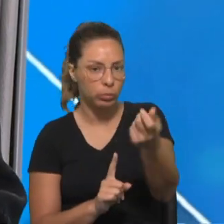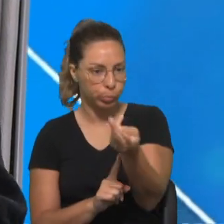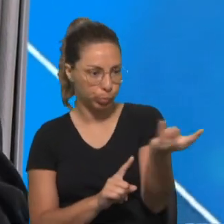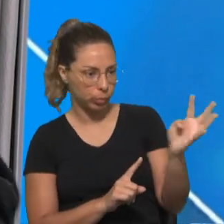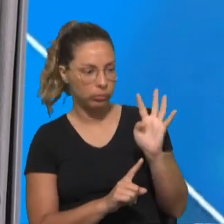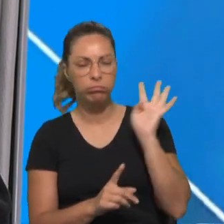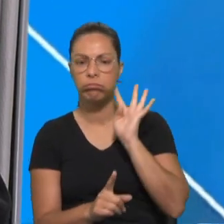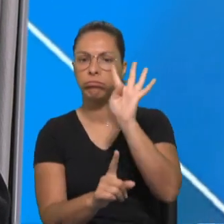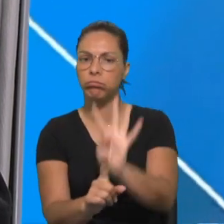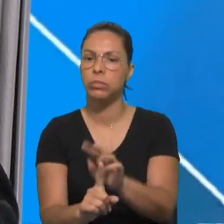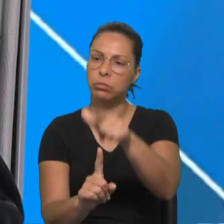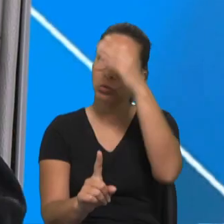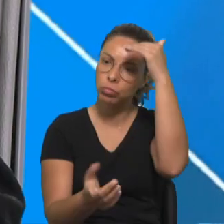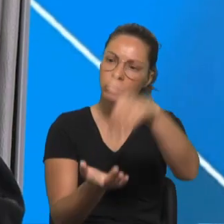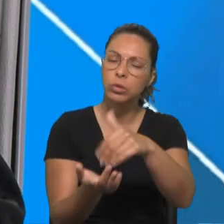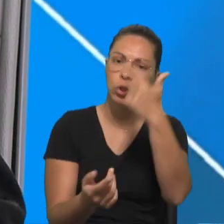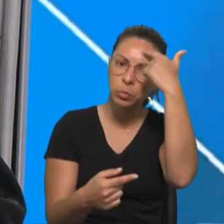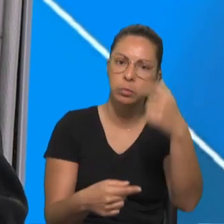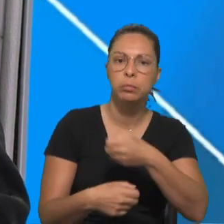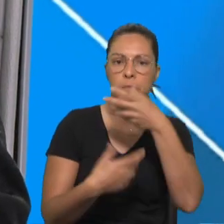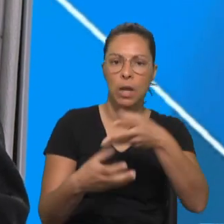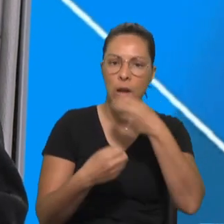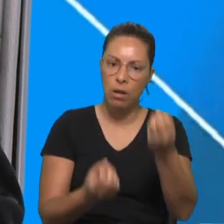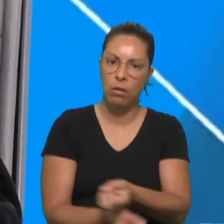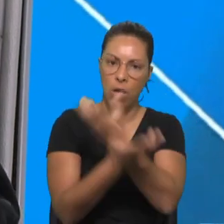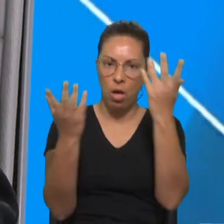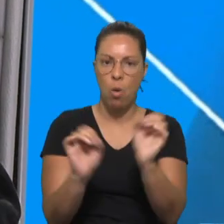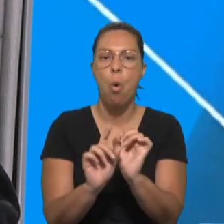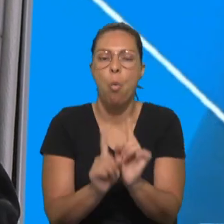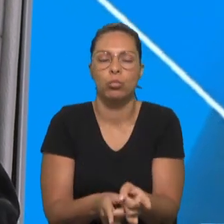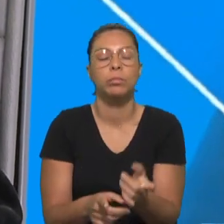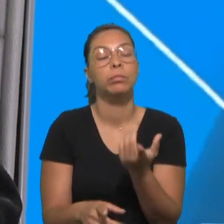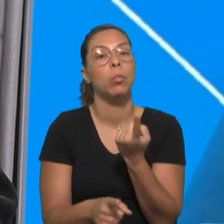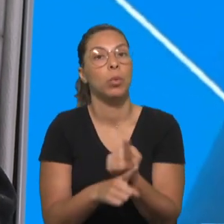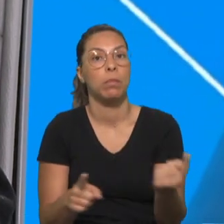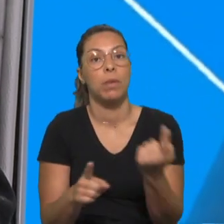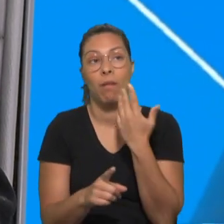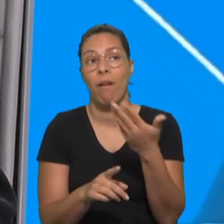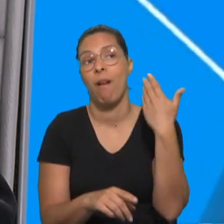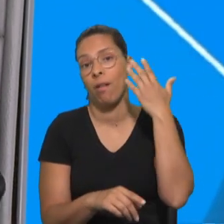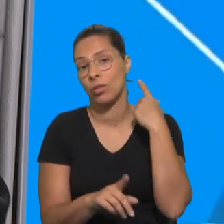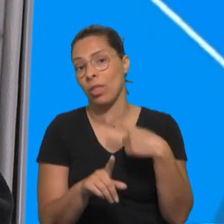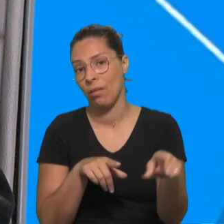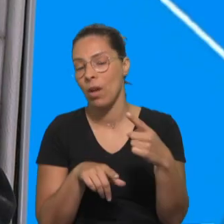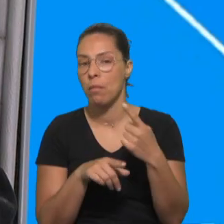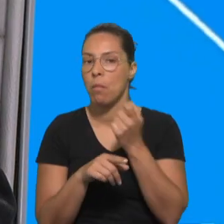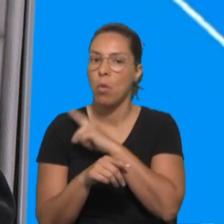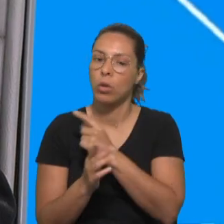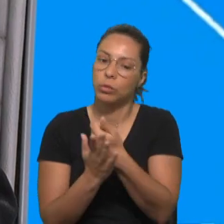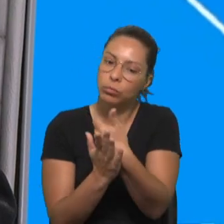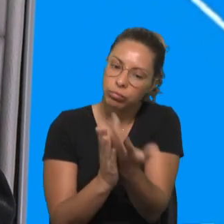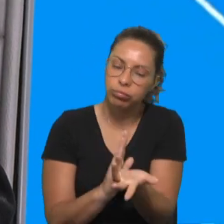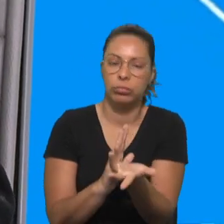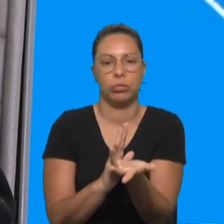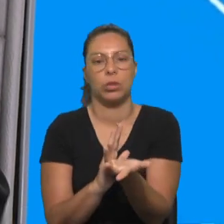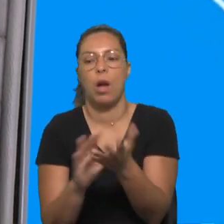família contém em si todas estas dimensões. E esta abordagem tem que ser multifacetada e tem que ser